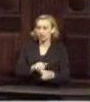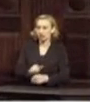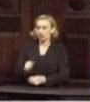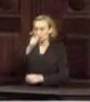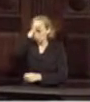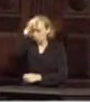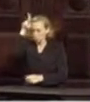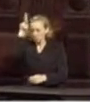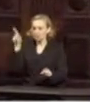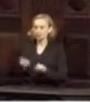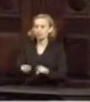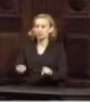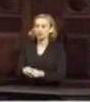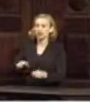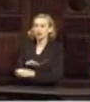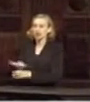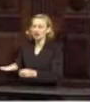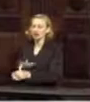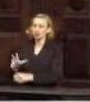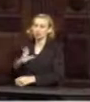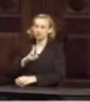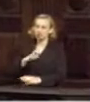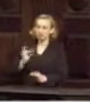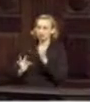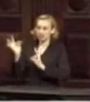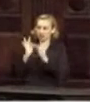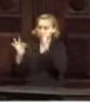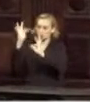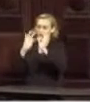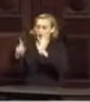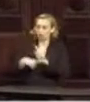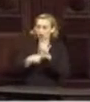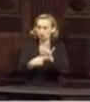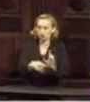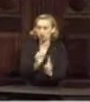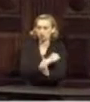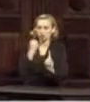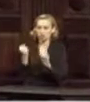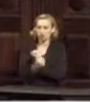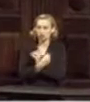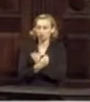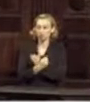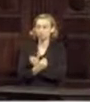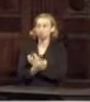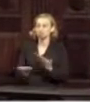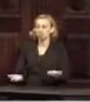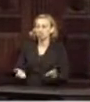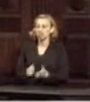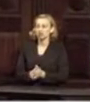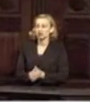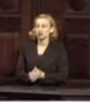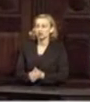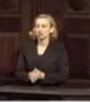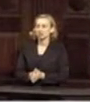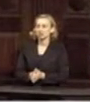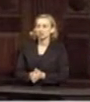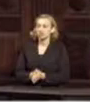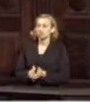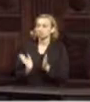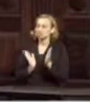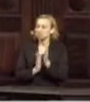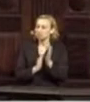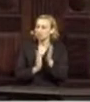privada, utilizando a tecnologia em benefício do cidadão. Não tenho dúvida nenhuma que o que o Ministério Público está fazendo servirá